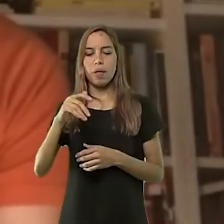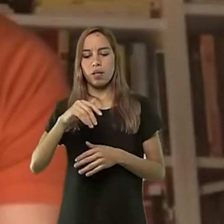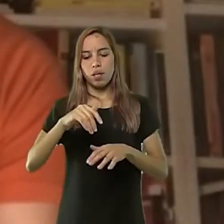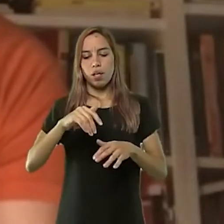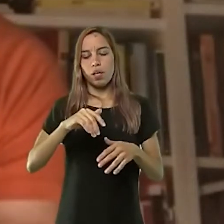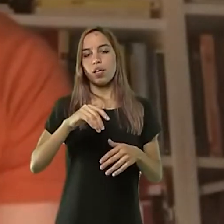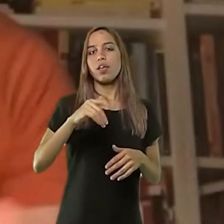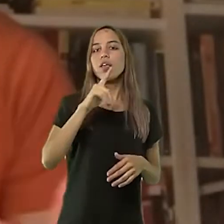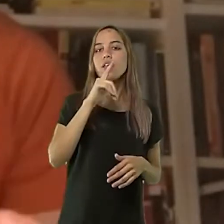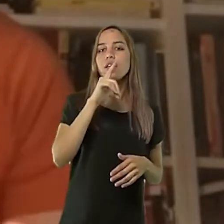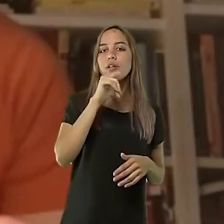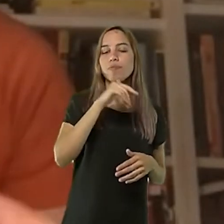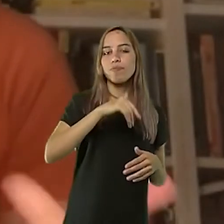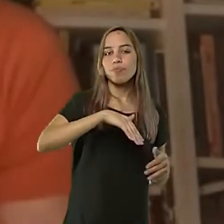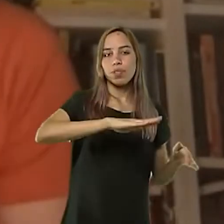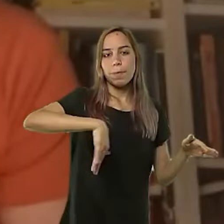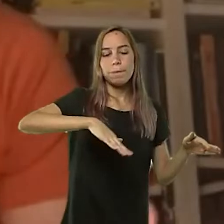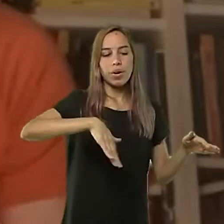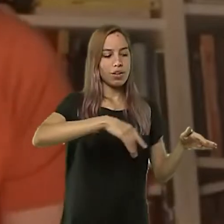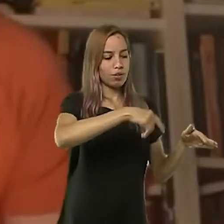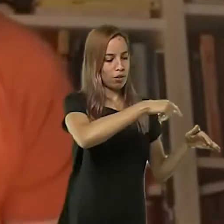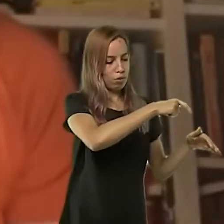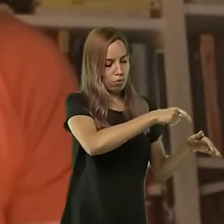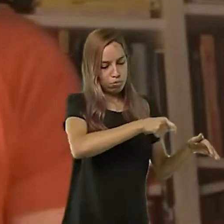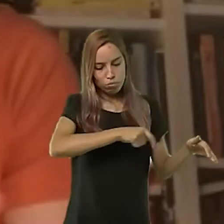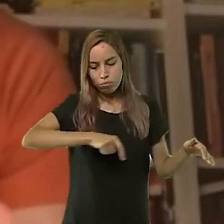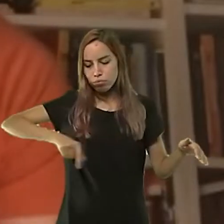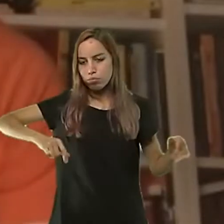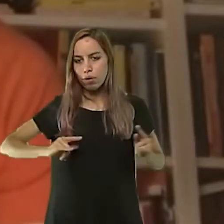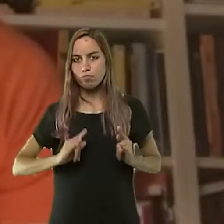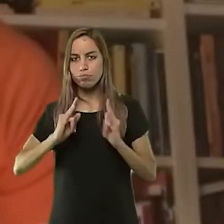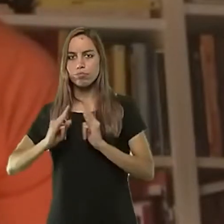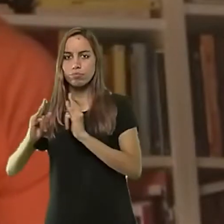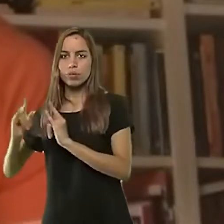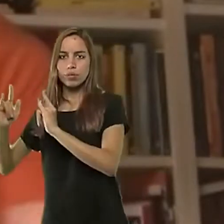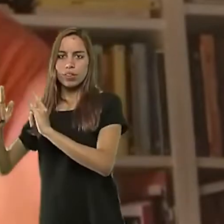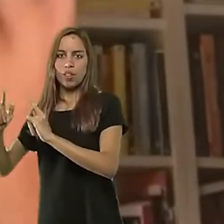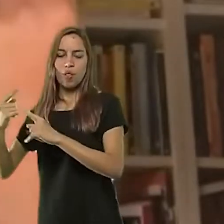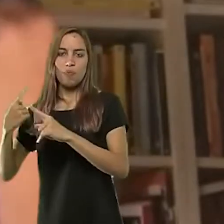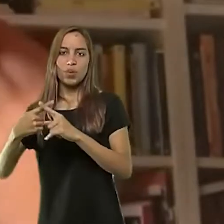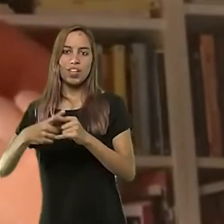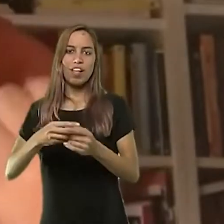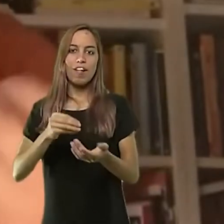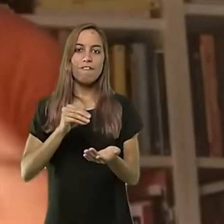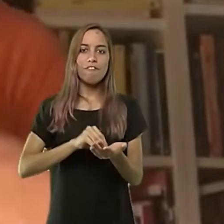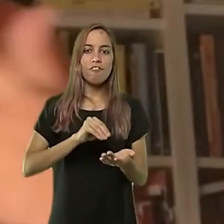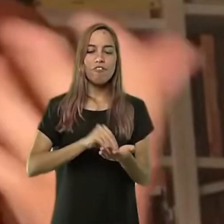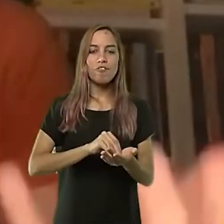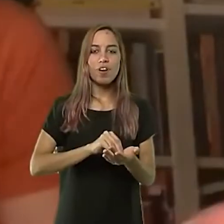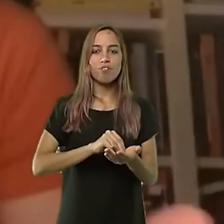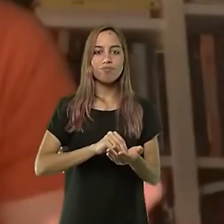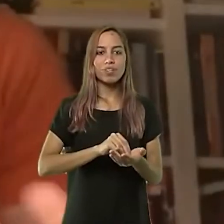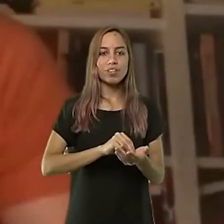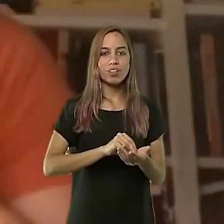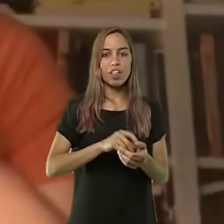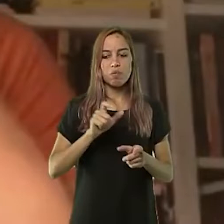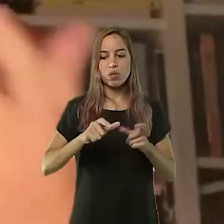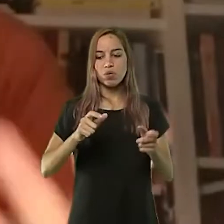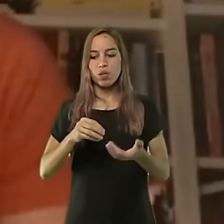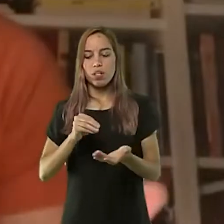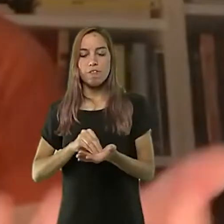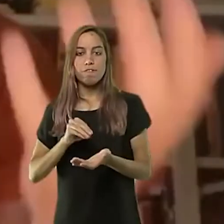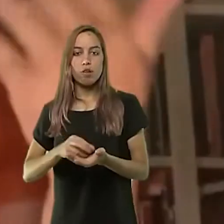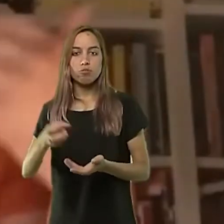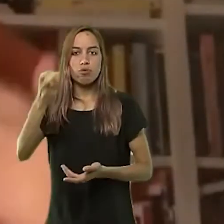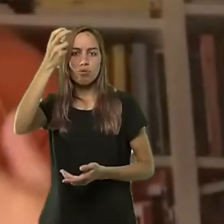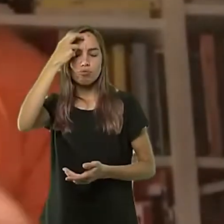natural que elas tinham. E porquê? Precisamente por falta de cultura paisagística. O mesmo acontecerá no Brasil por uma